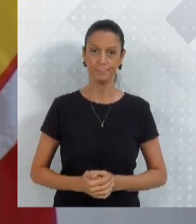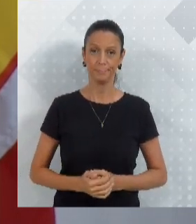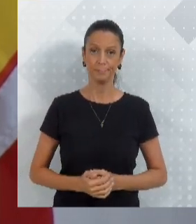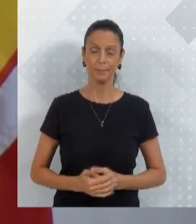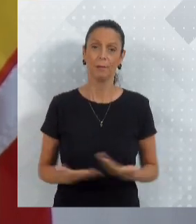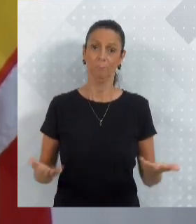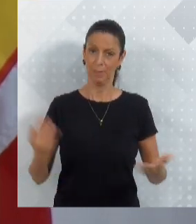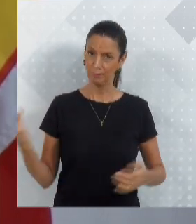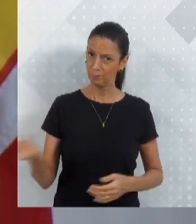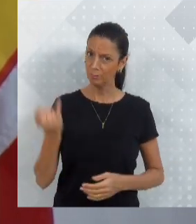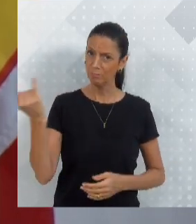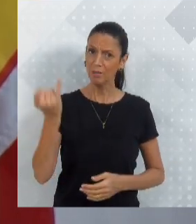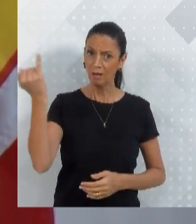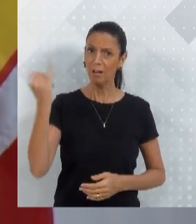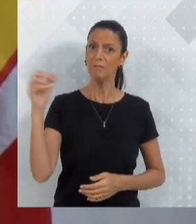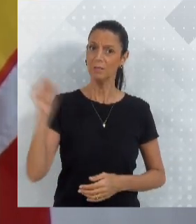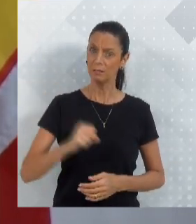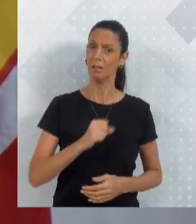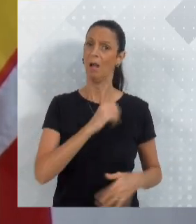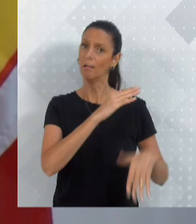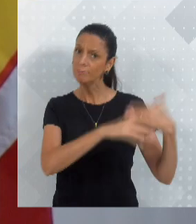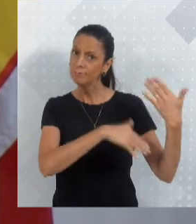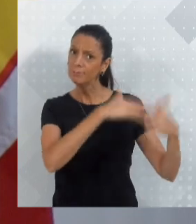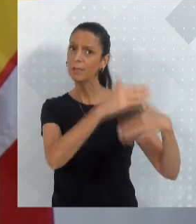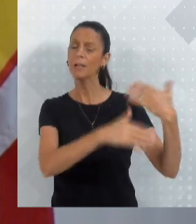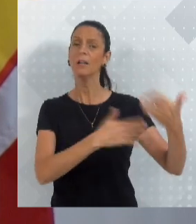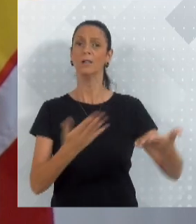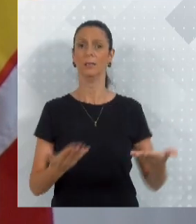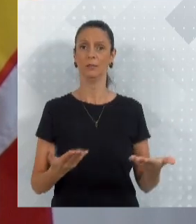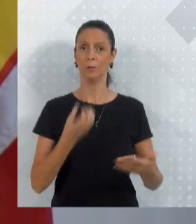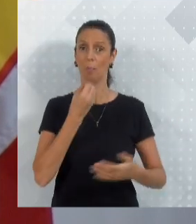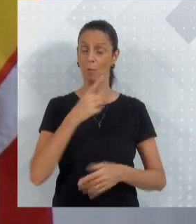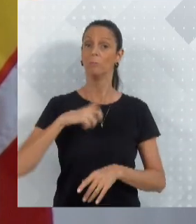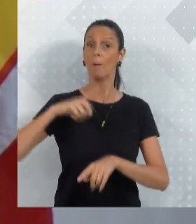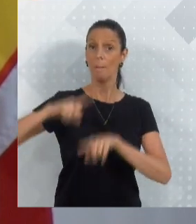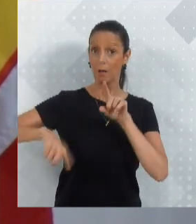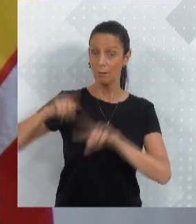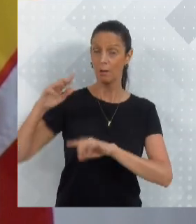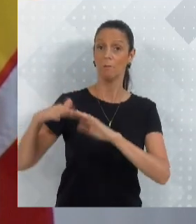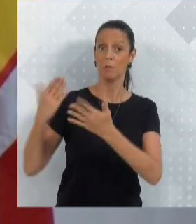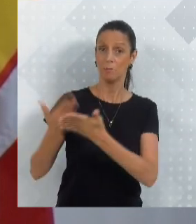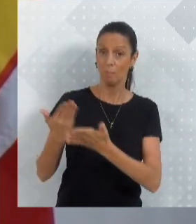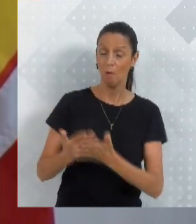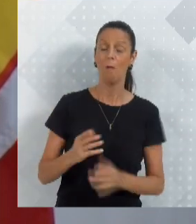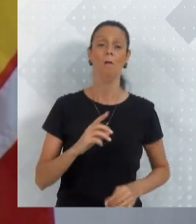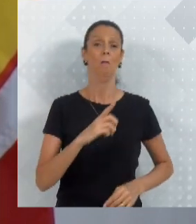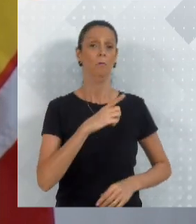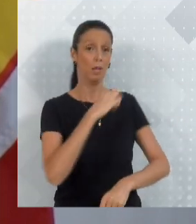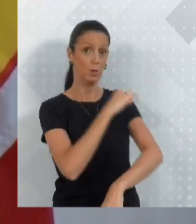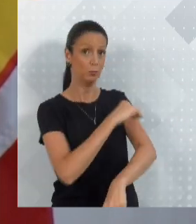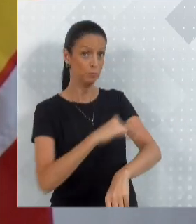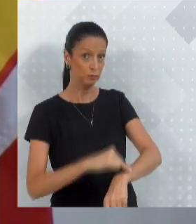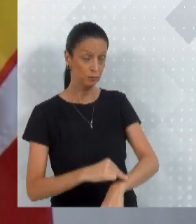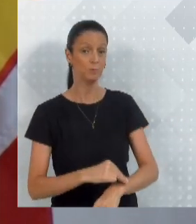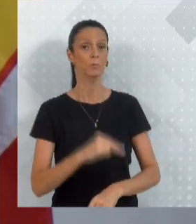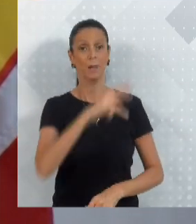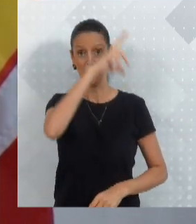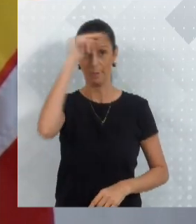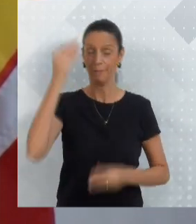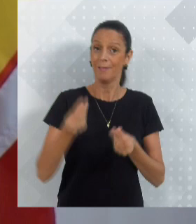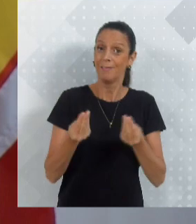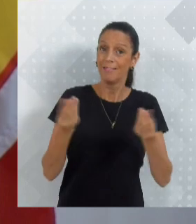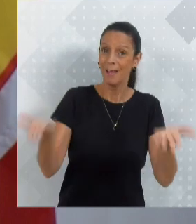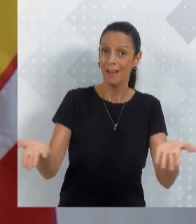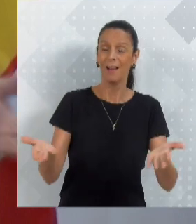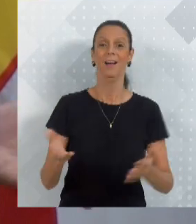é importante, sim, é um avanço nós termos essa questão do material escolar, do uniforme, né, sendo fornecido, né, na rede